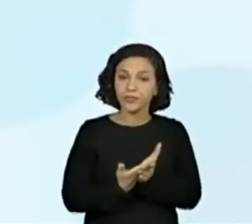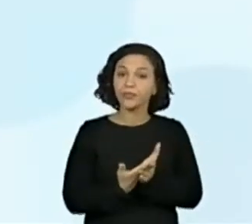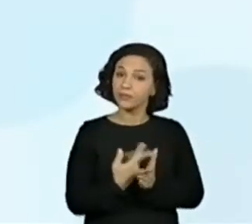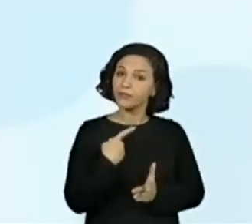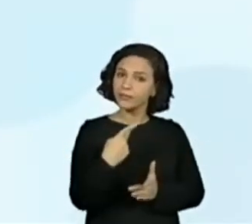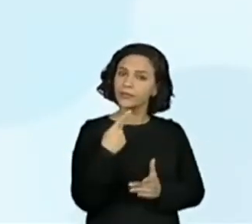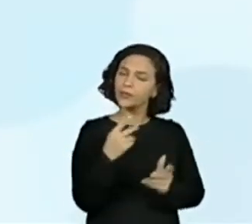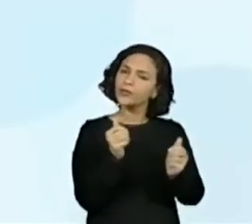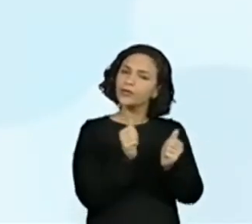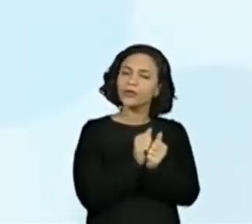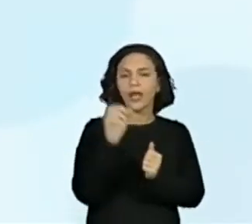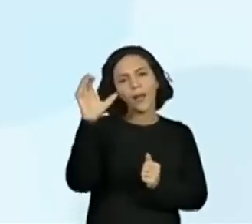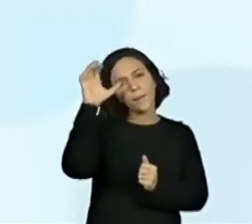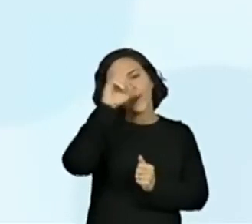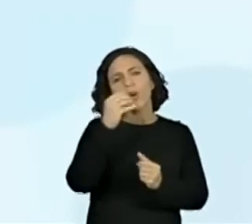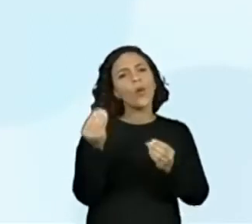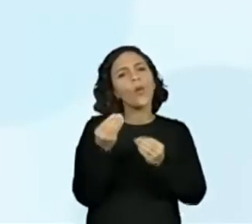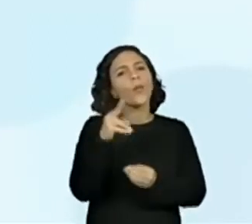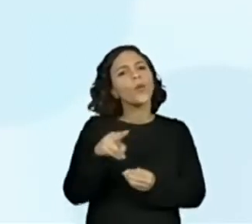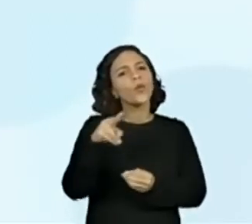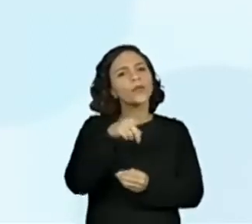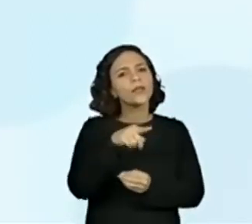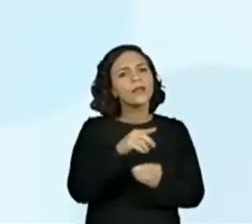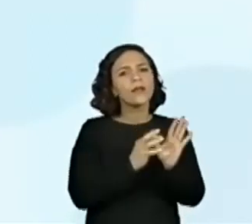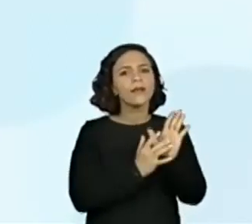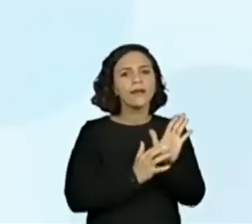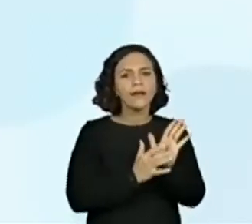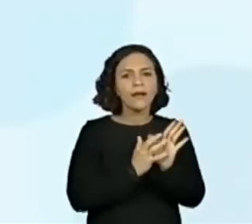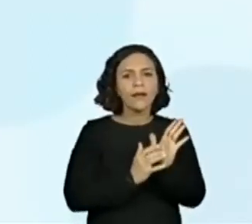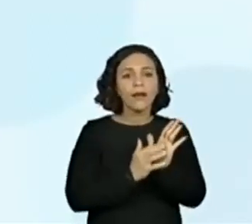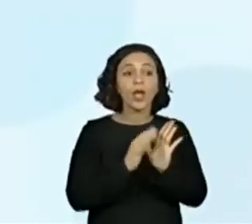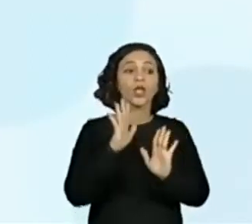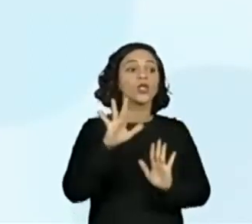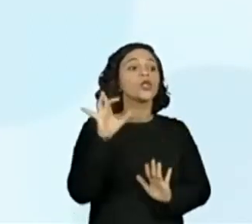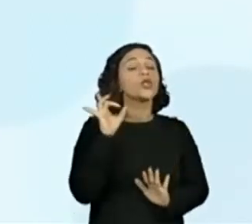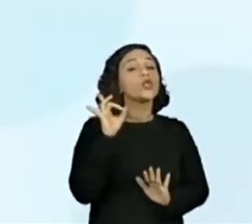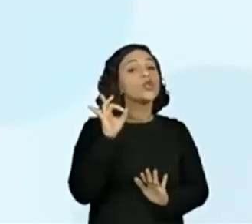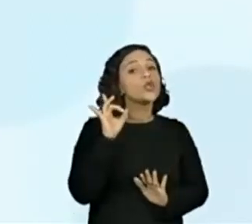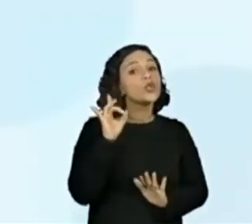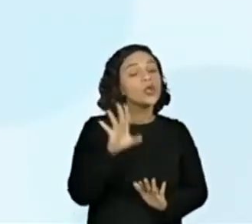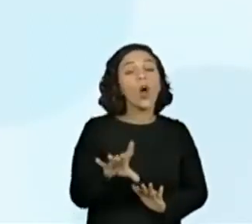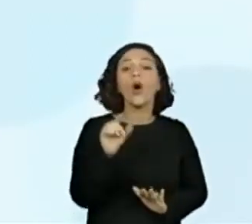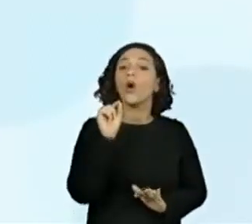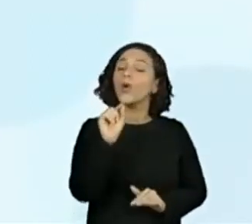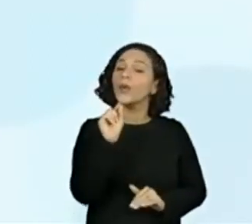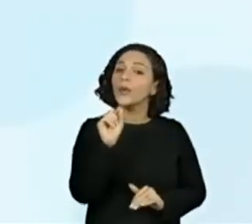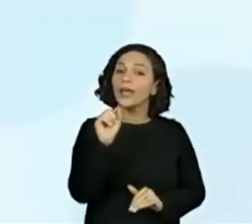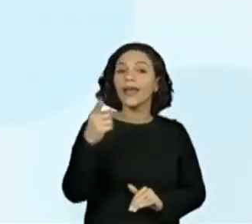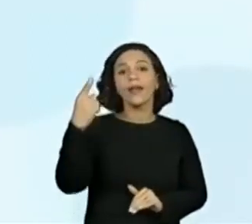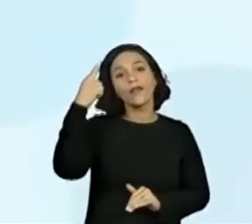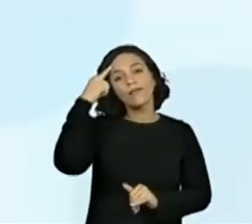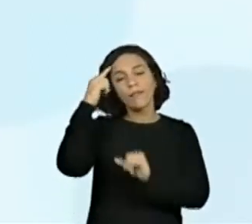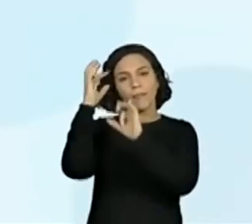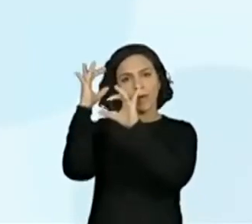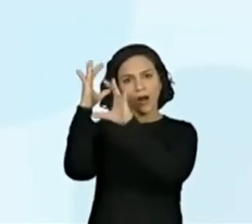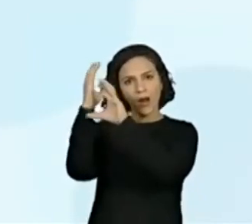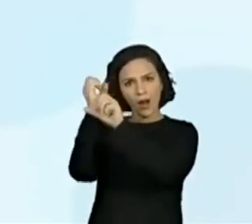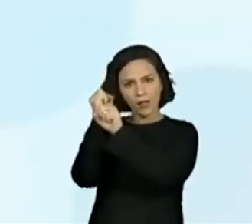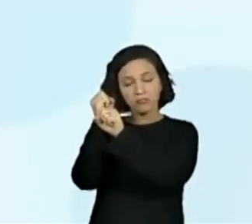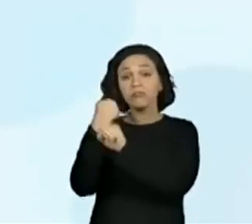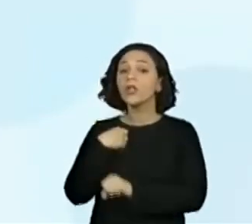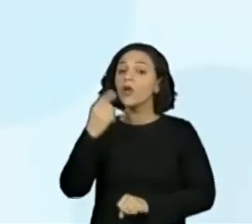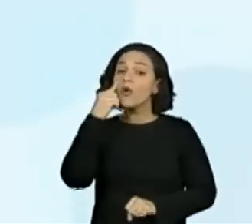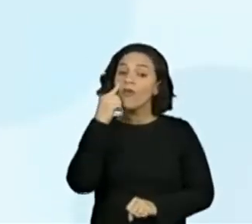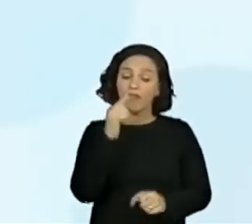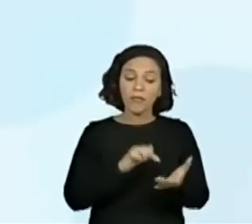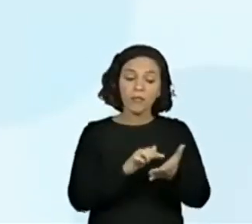aprender a utilizar a calculadora para conferir o resultado de cálculo mental. Isso